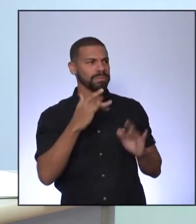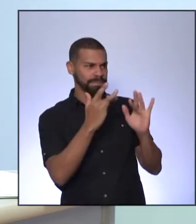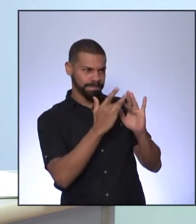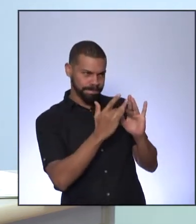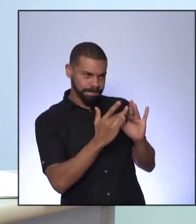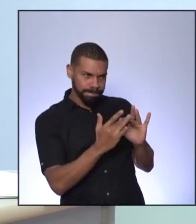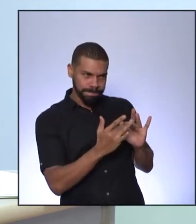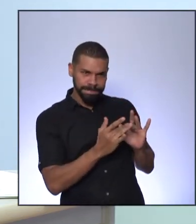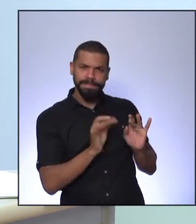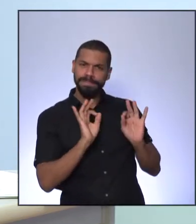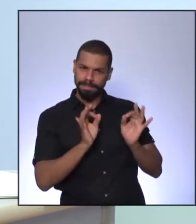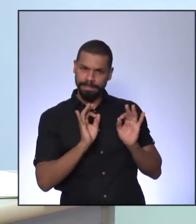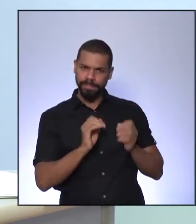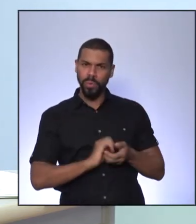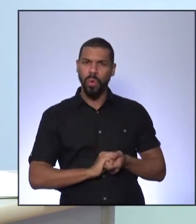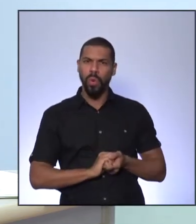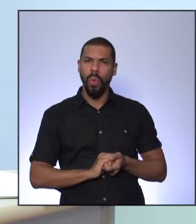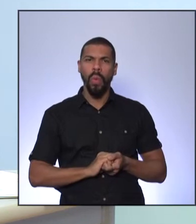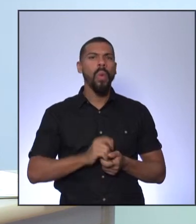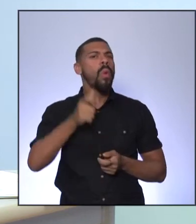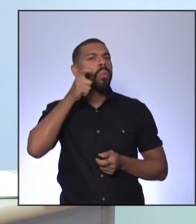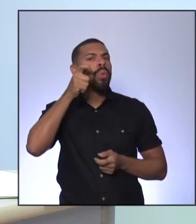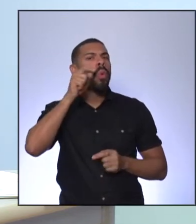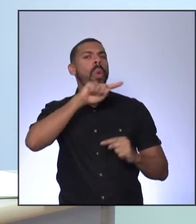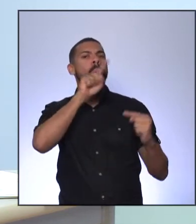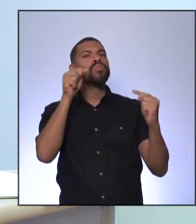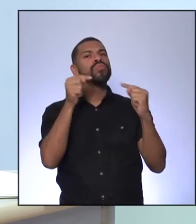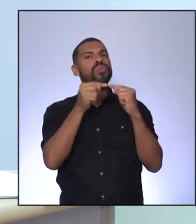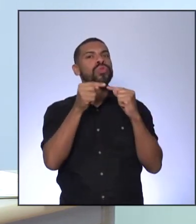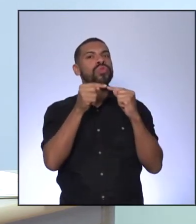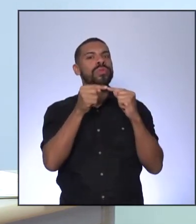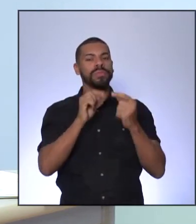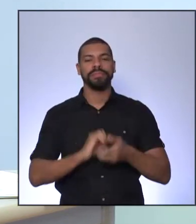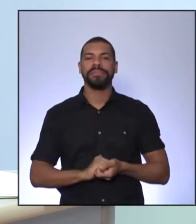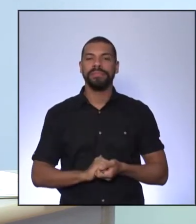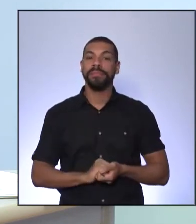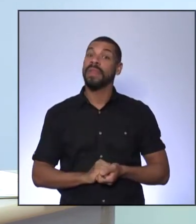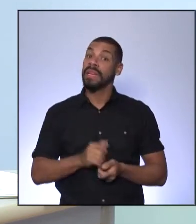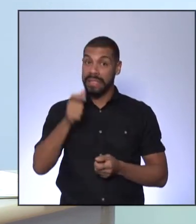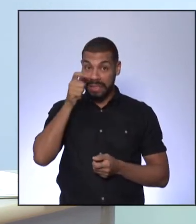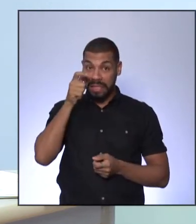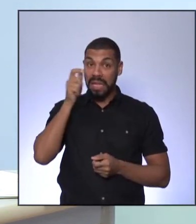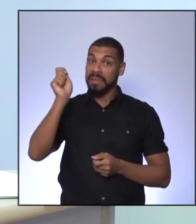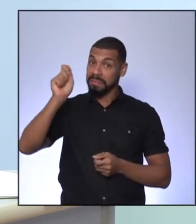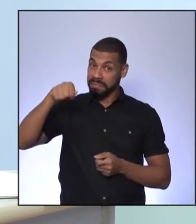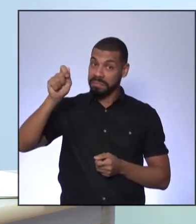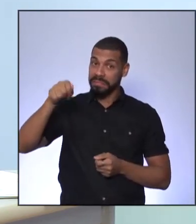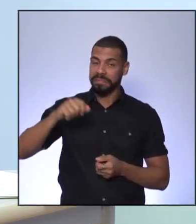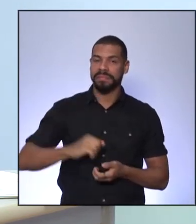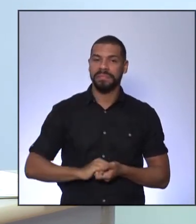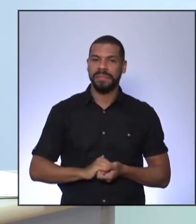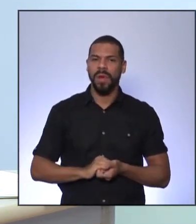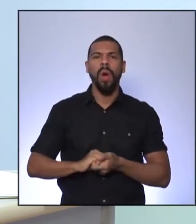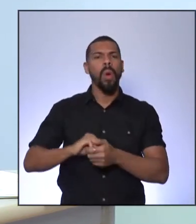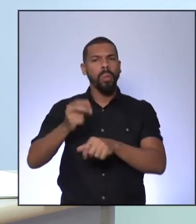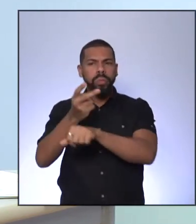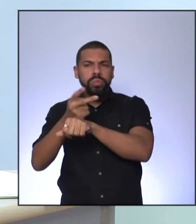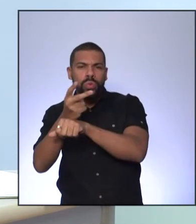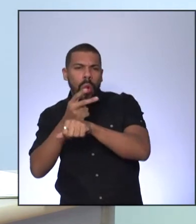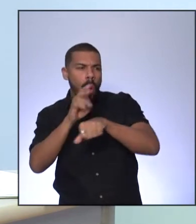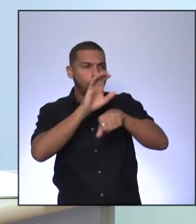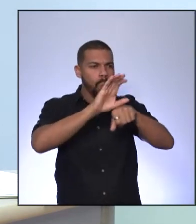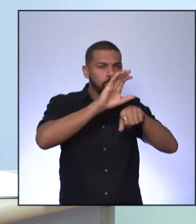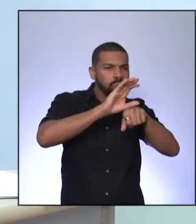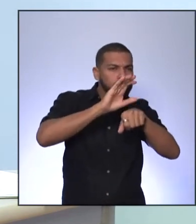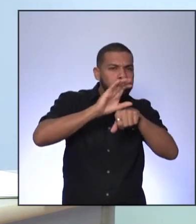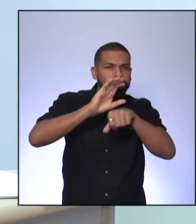quem já tem alguma ideia de algum curso que gostaria de fazer, é interessante, sim, procurar algum curso do Senai, buscar